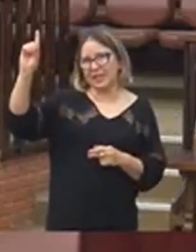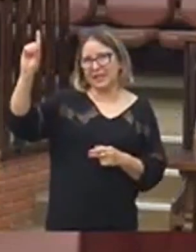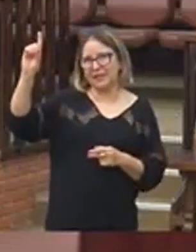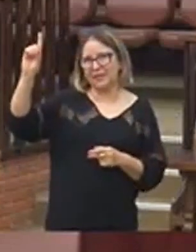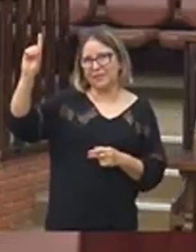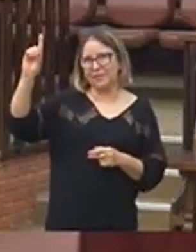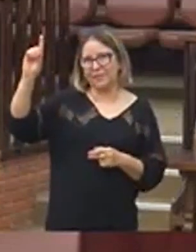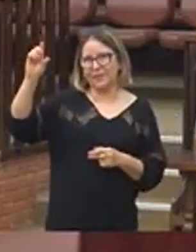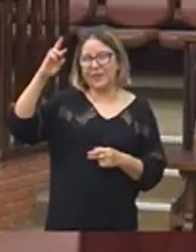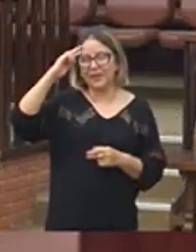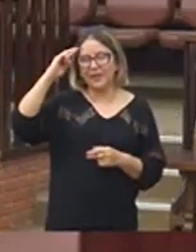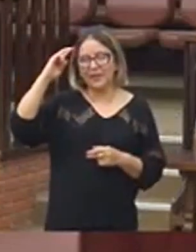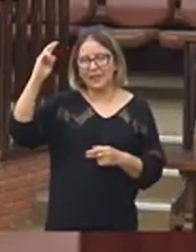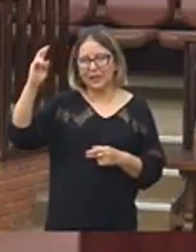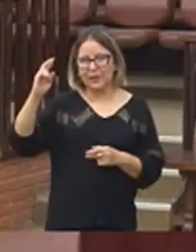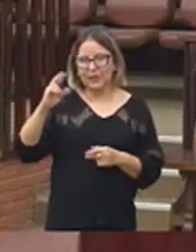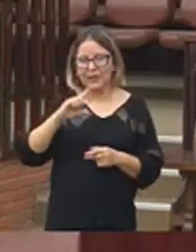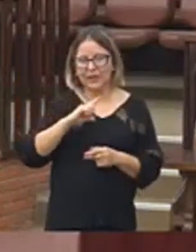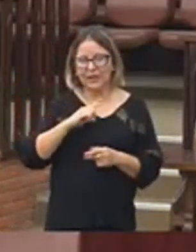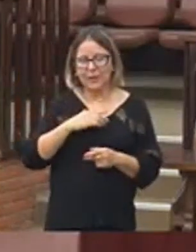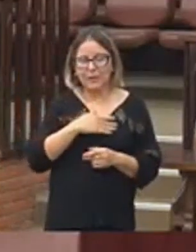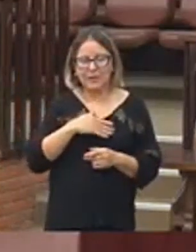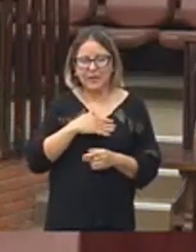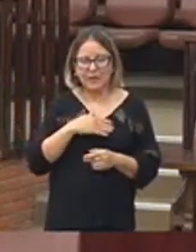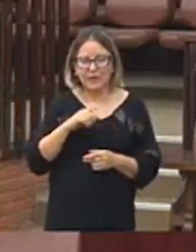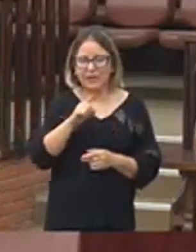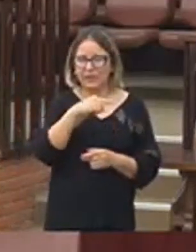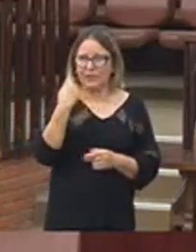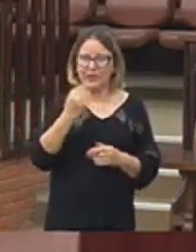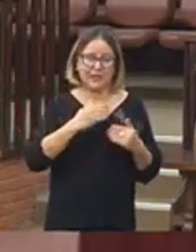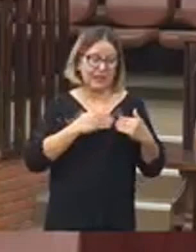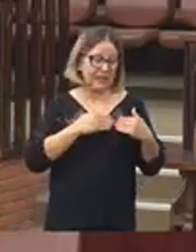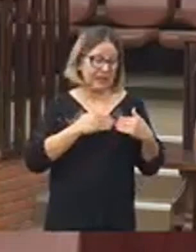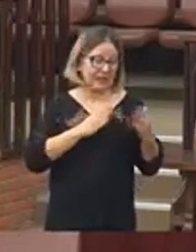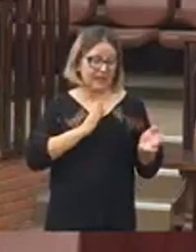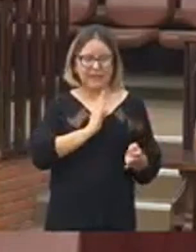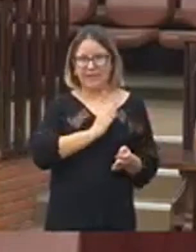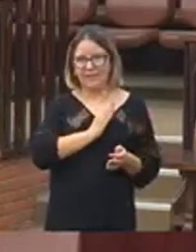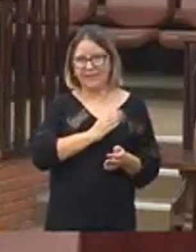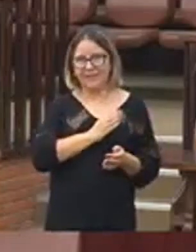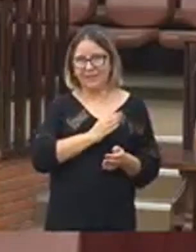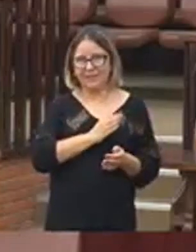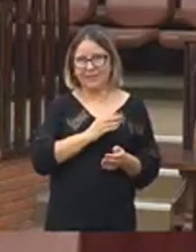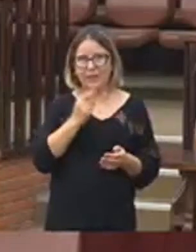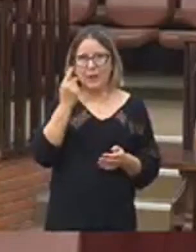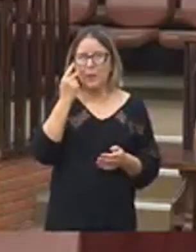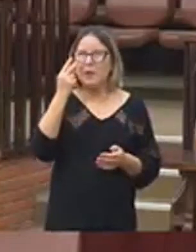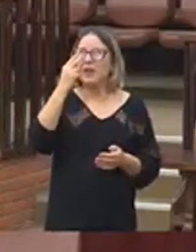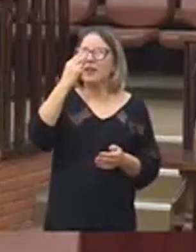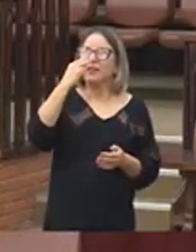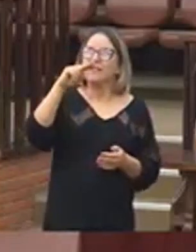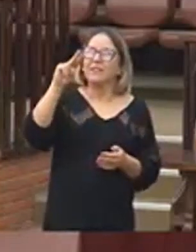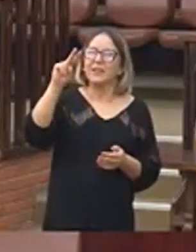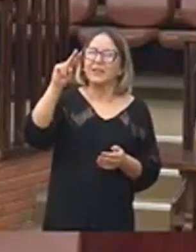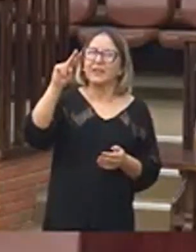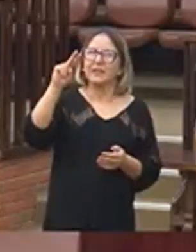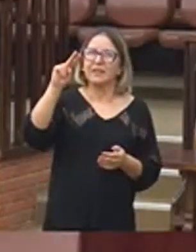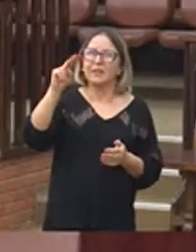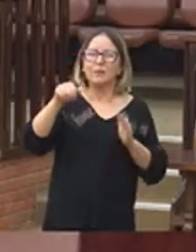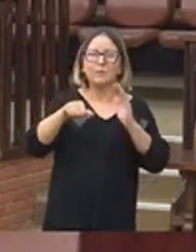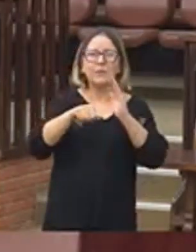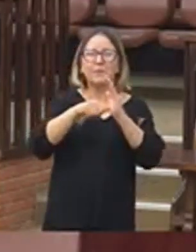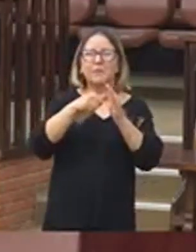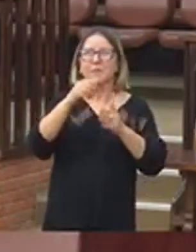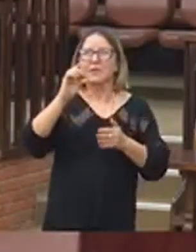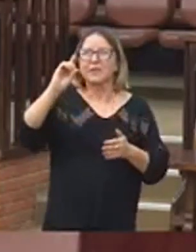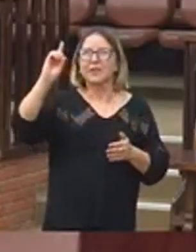nós e abra os nossos corações para vê-lo acima de tudo e buscarmos a